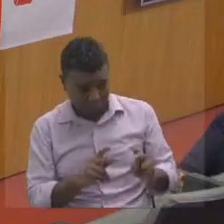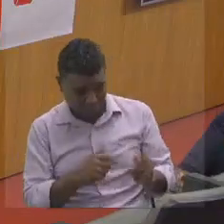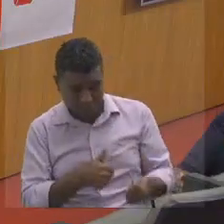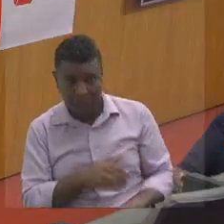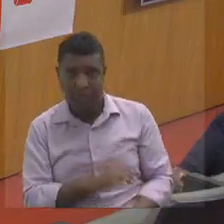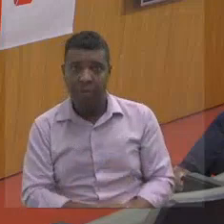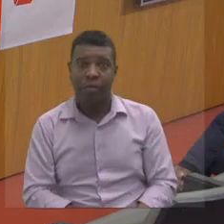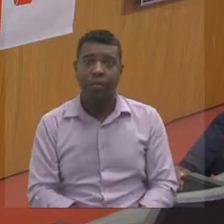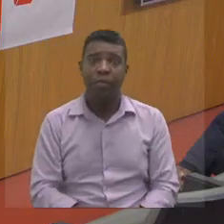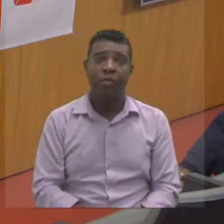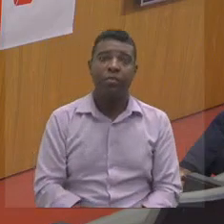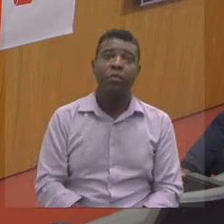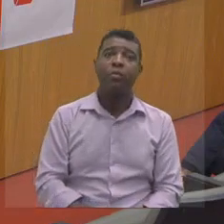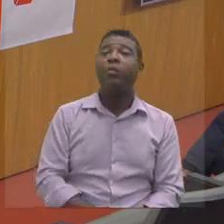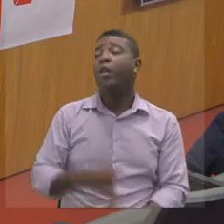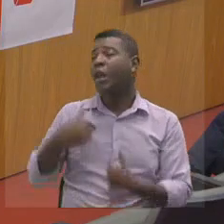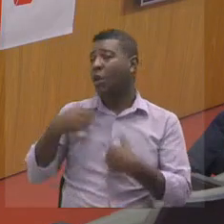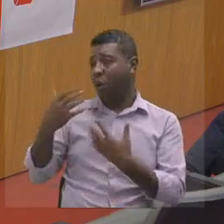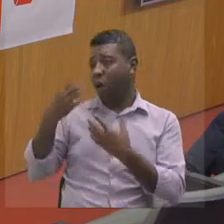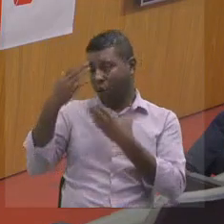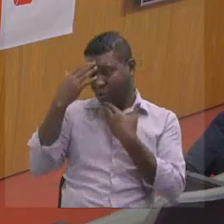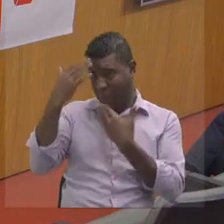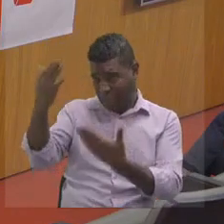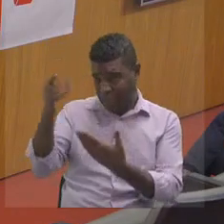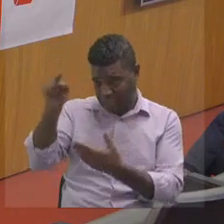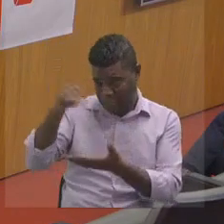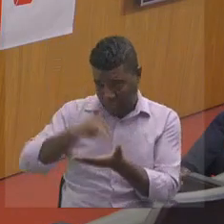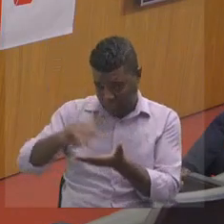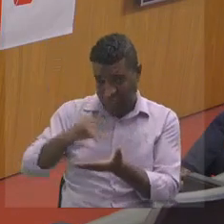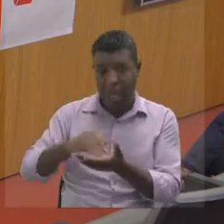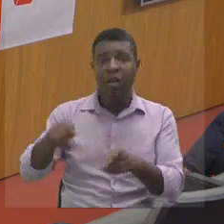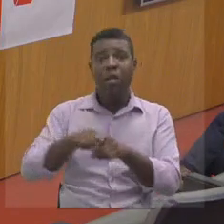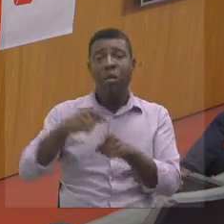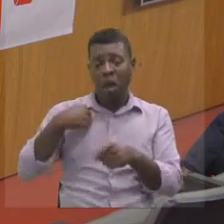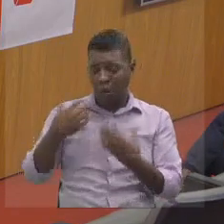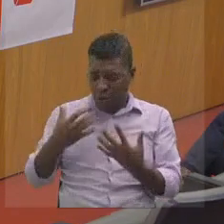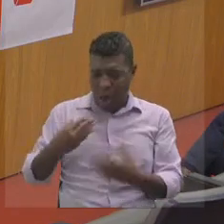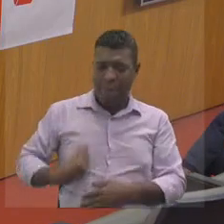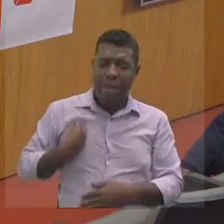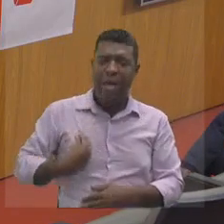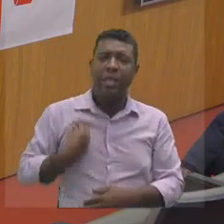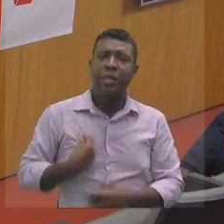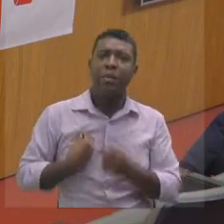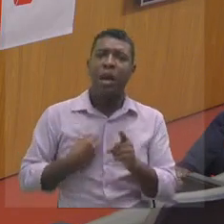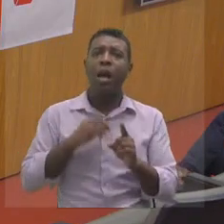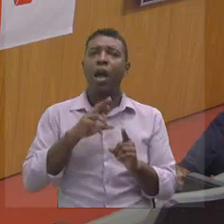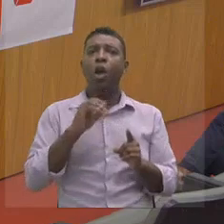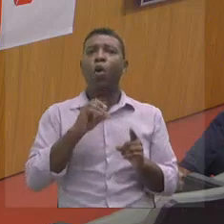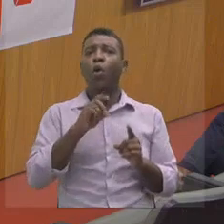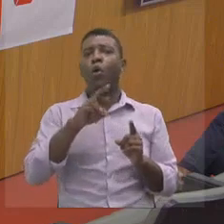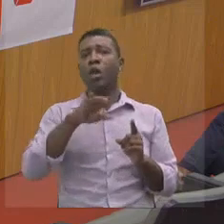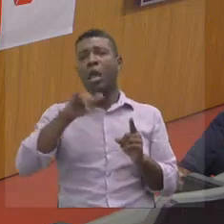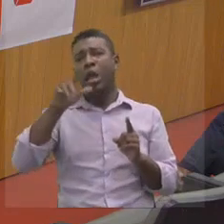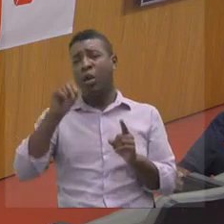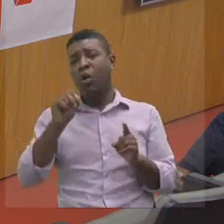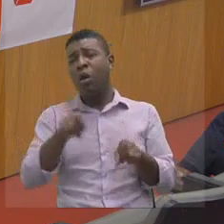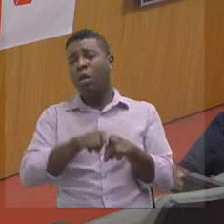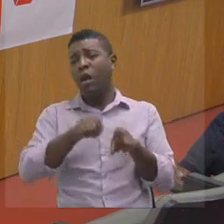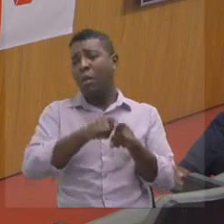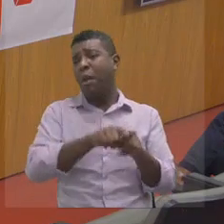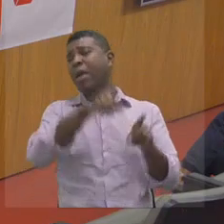agradecer o secretário e quero com certeza participar Rodrigo e o nosso secretário Pedro Bruno dessa